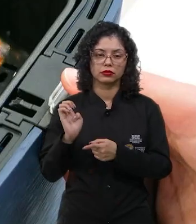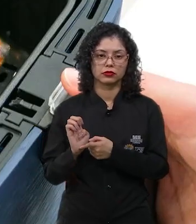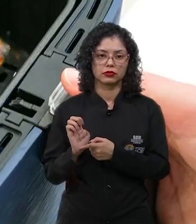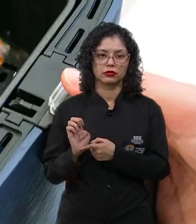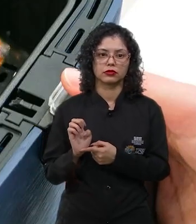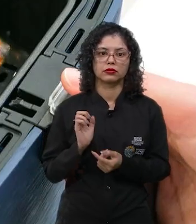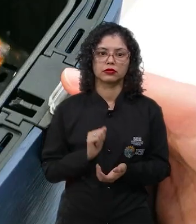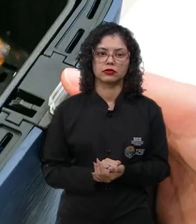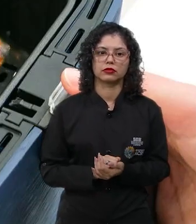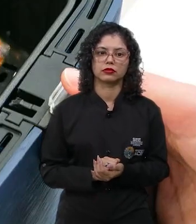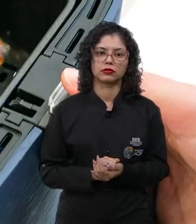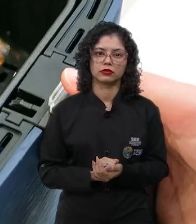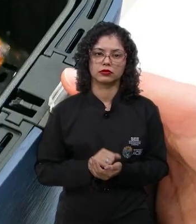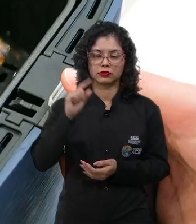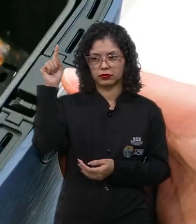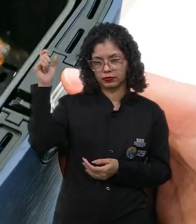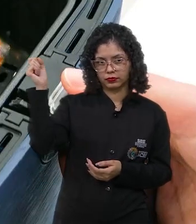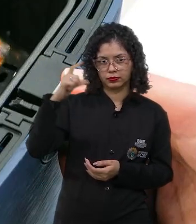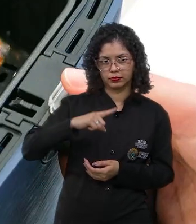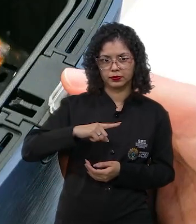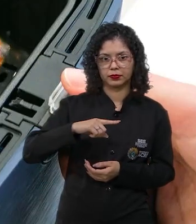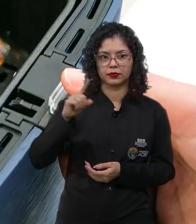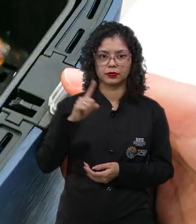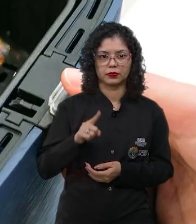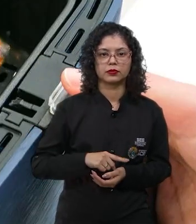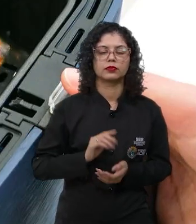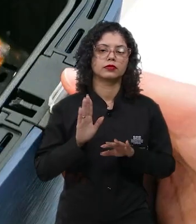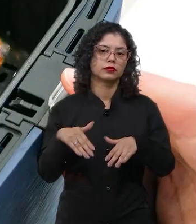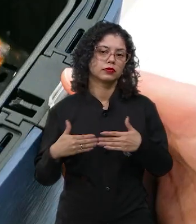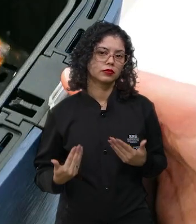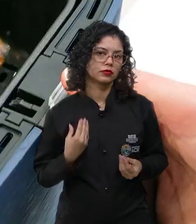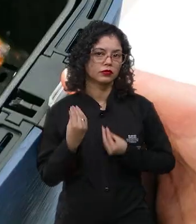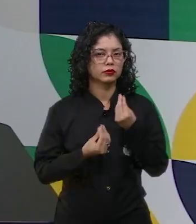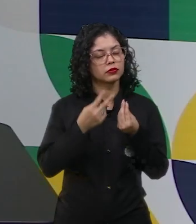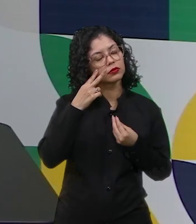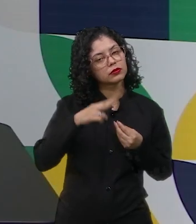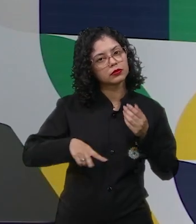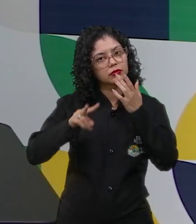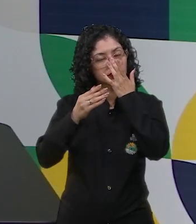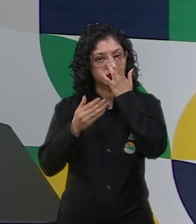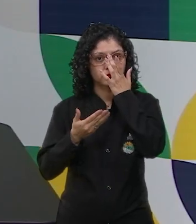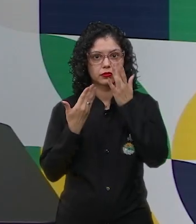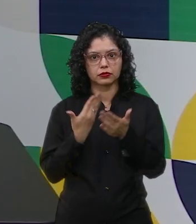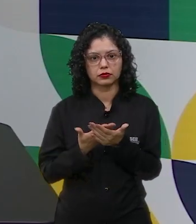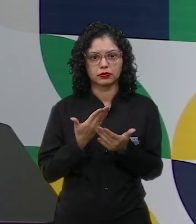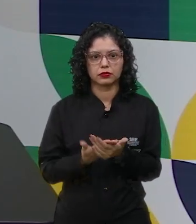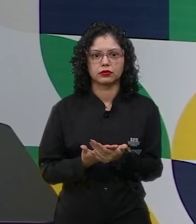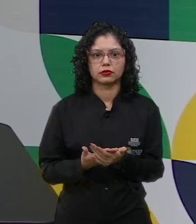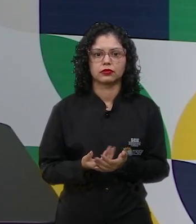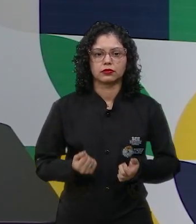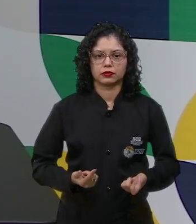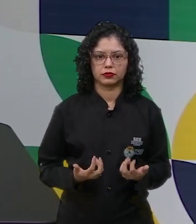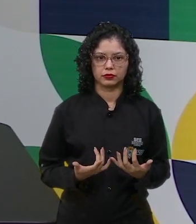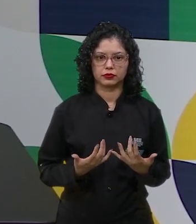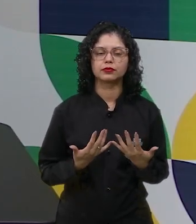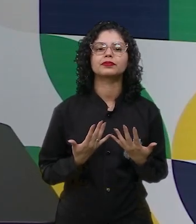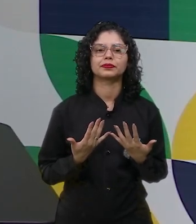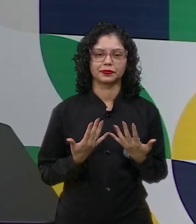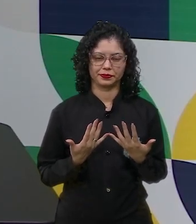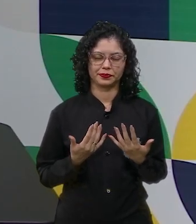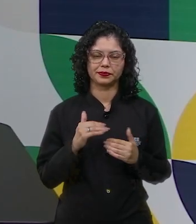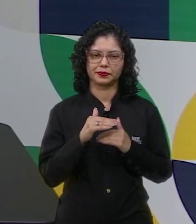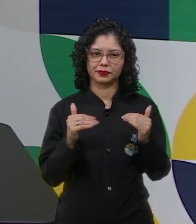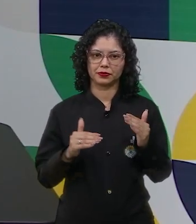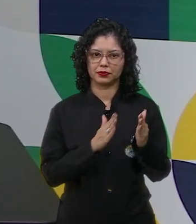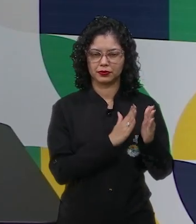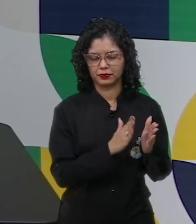E, raios ultravioletas. Então, como a gente viu aqui na nossa aula, gente, é por aquecimento, né? Então, a gente viu